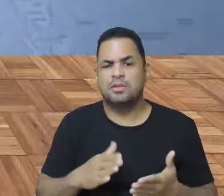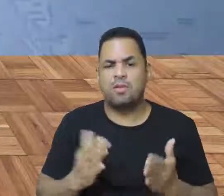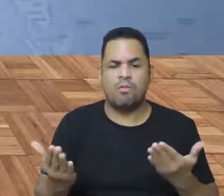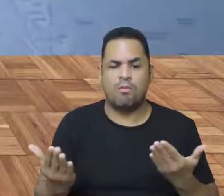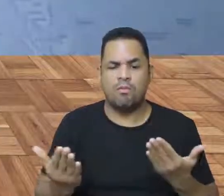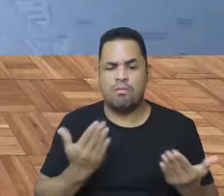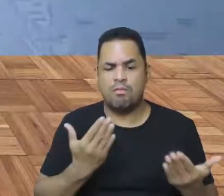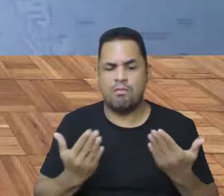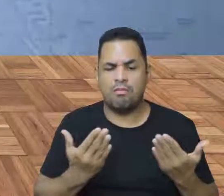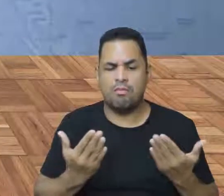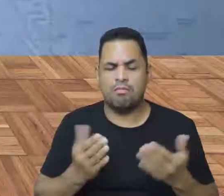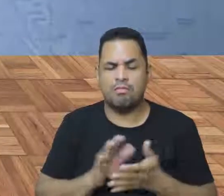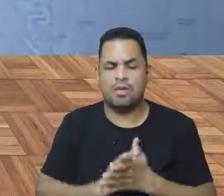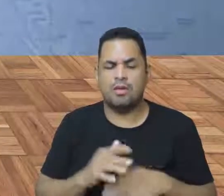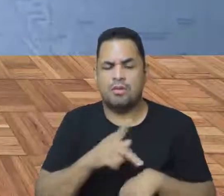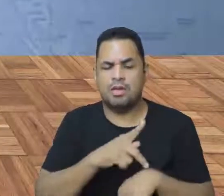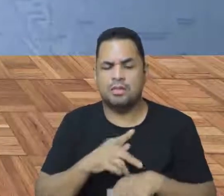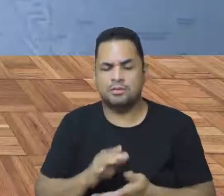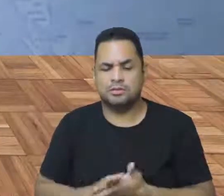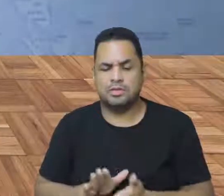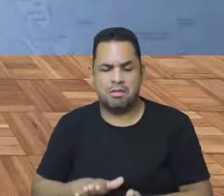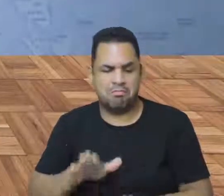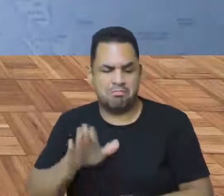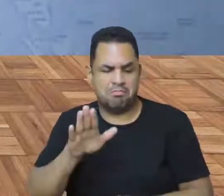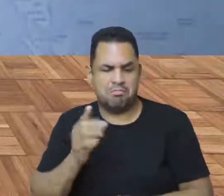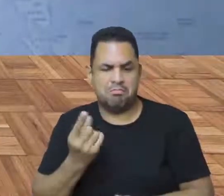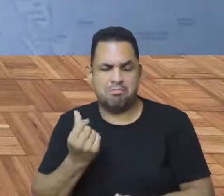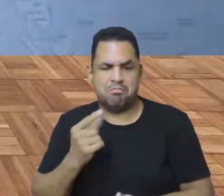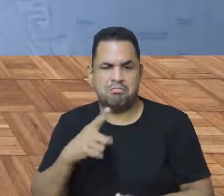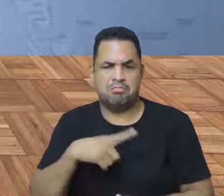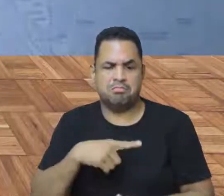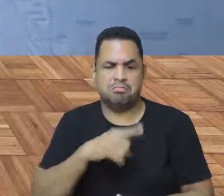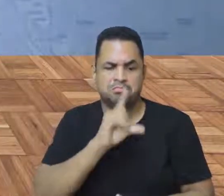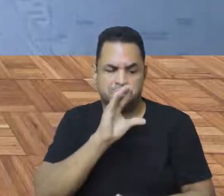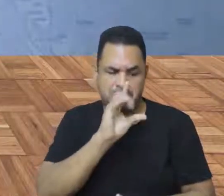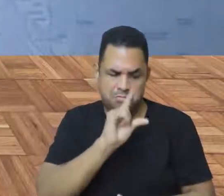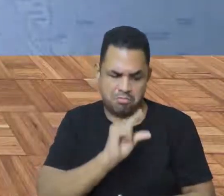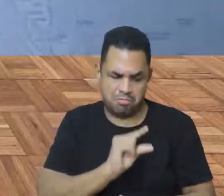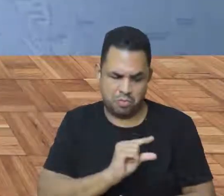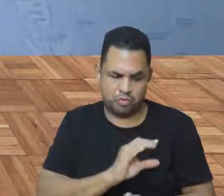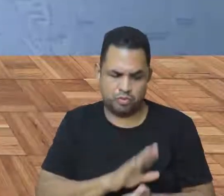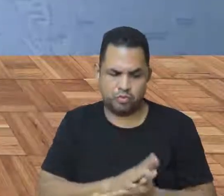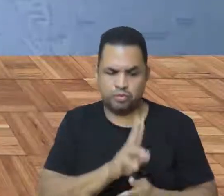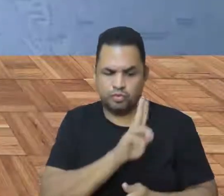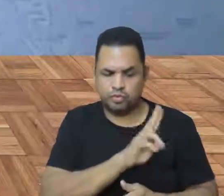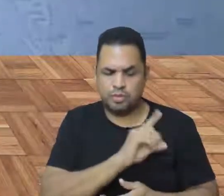comparado aos países ricos, são menos consumidores.